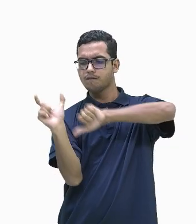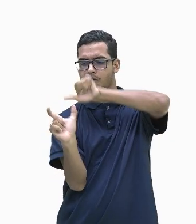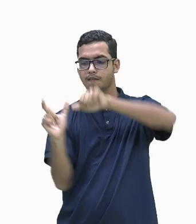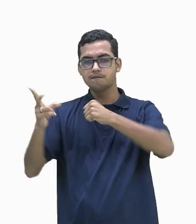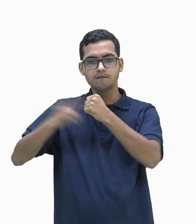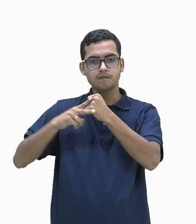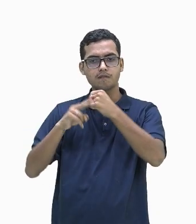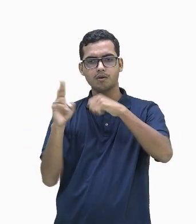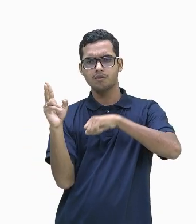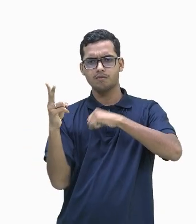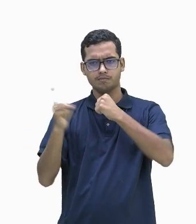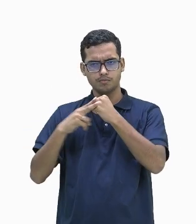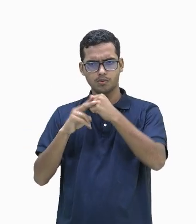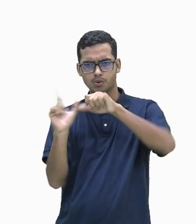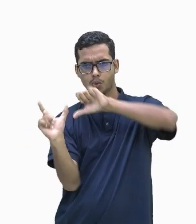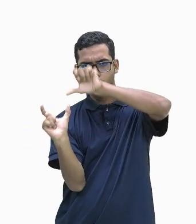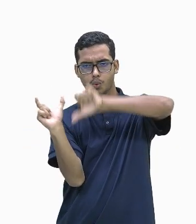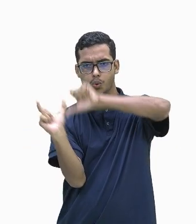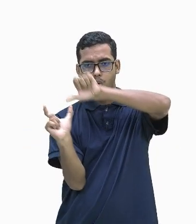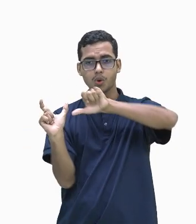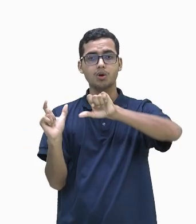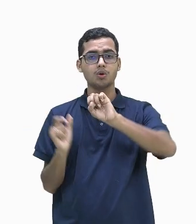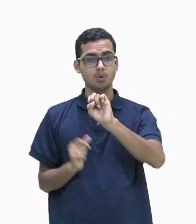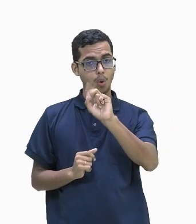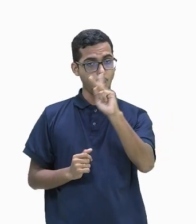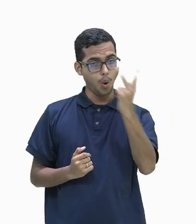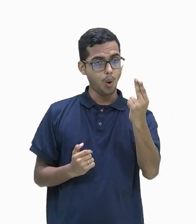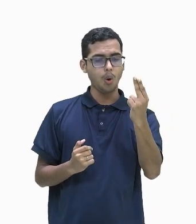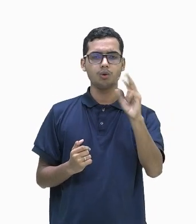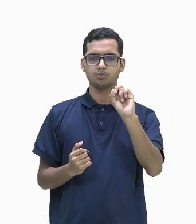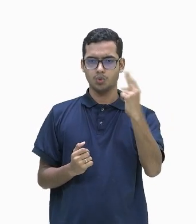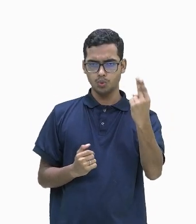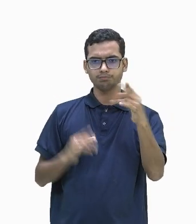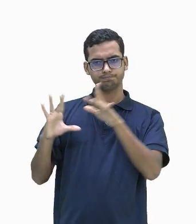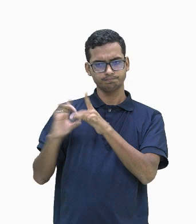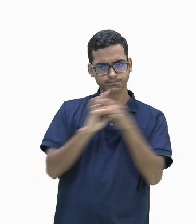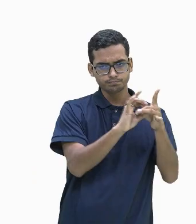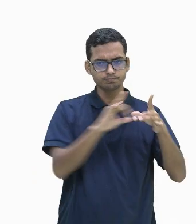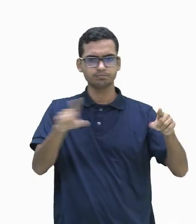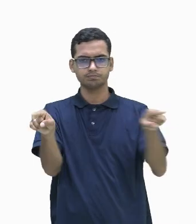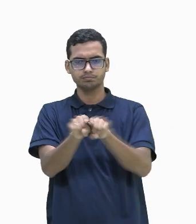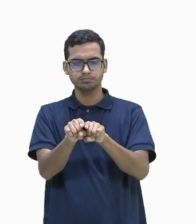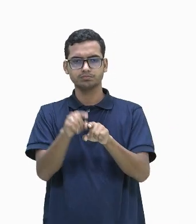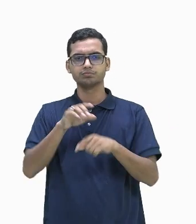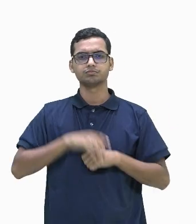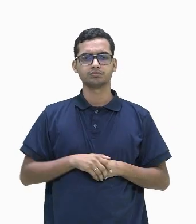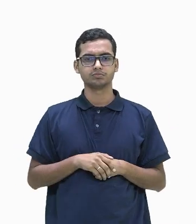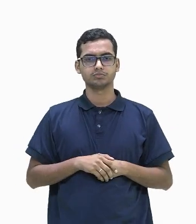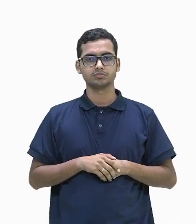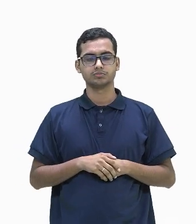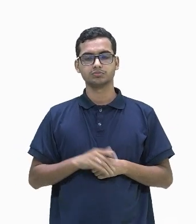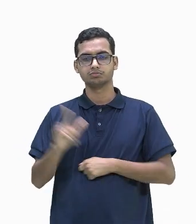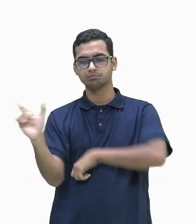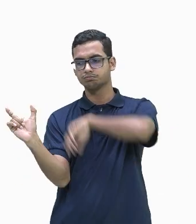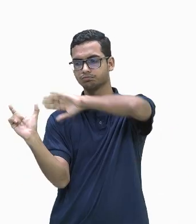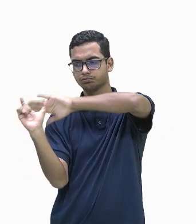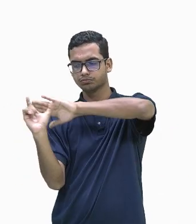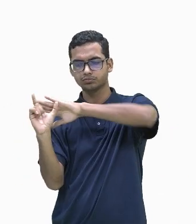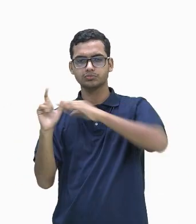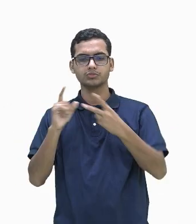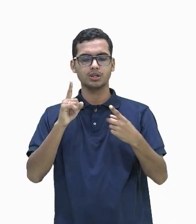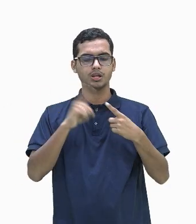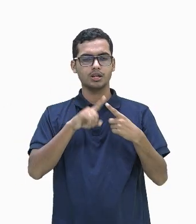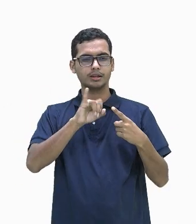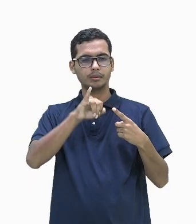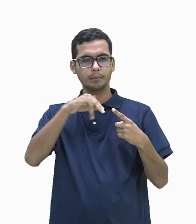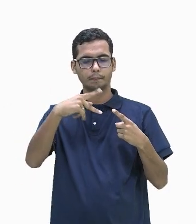do contexto. Esse tipo de sujeito também é chamado de elíptico, implícito e subentendido, né? Então, temos outro